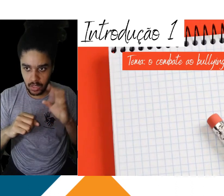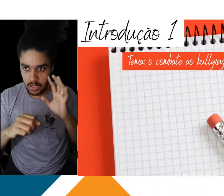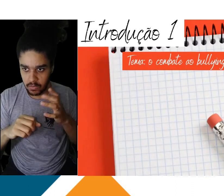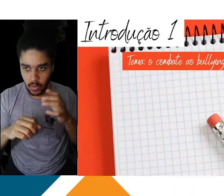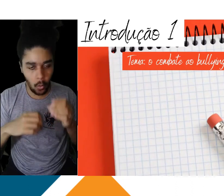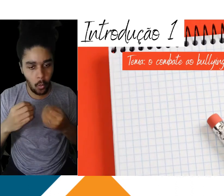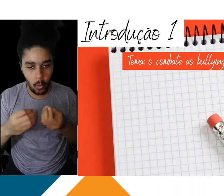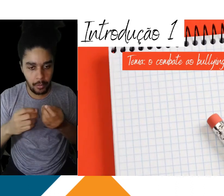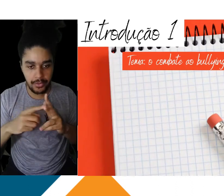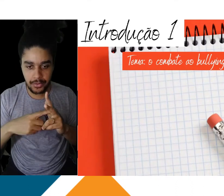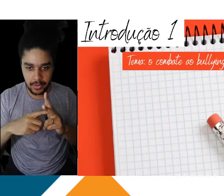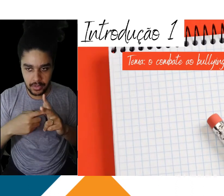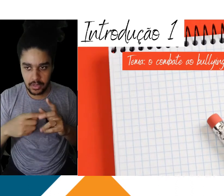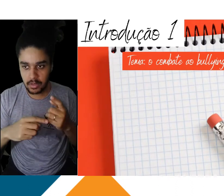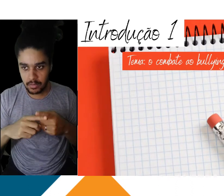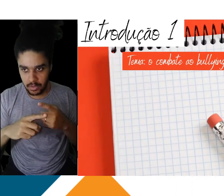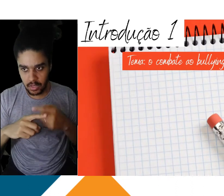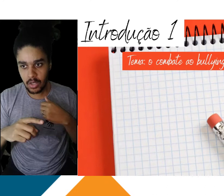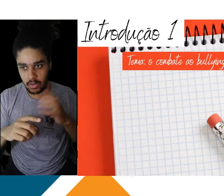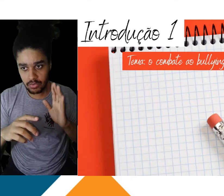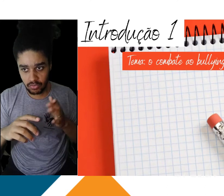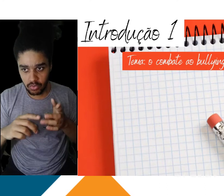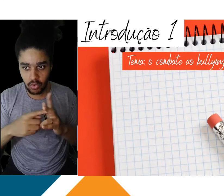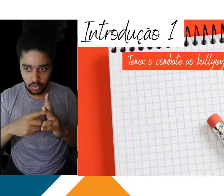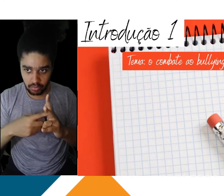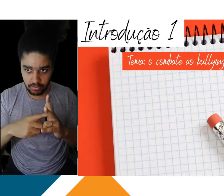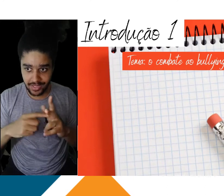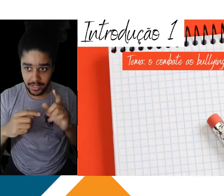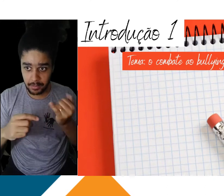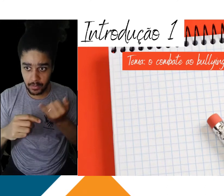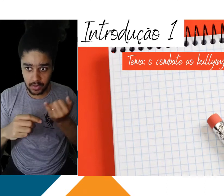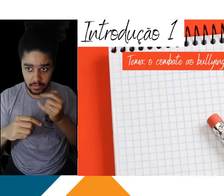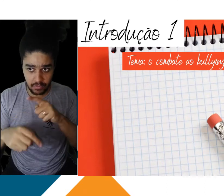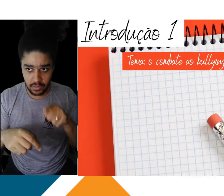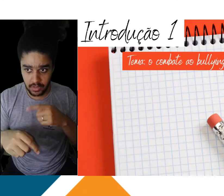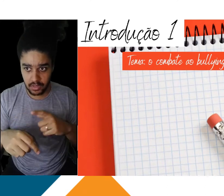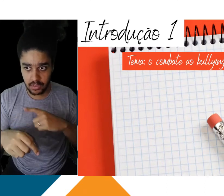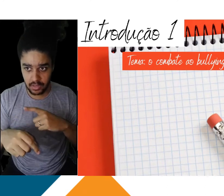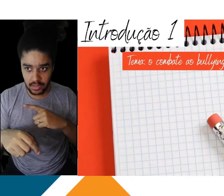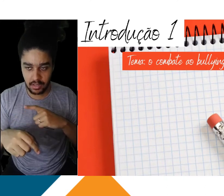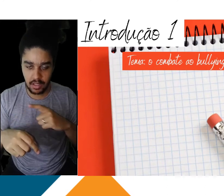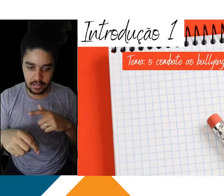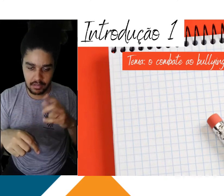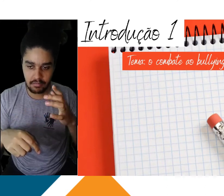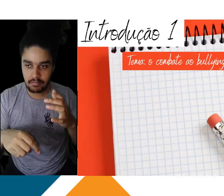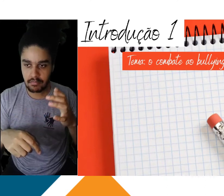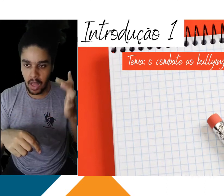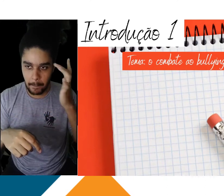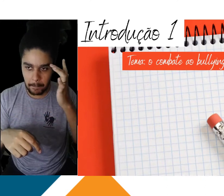vocês vejam a minha solução, como eu corrigi. Por quê? Como eu corrigi de fato. É importante que vocês tenham